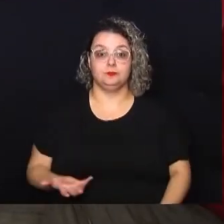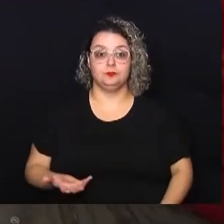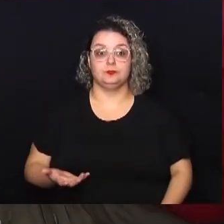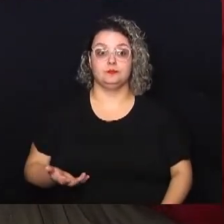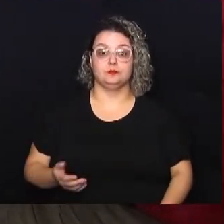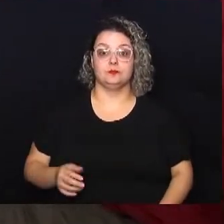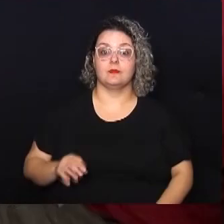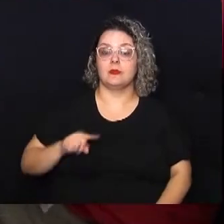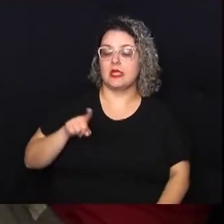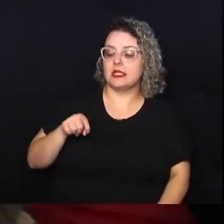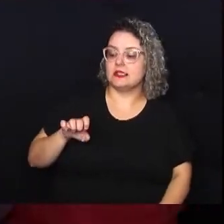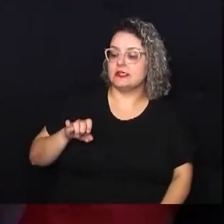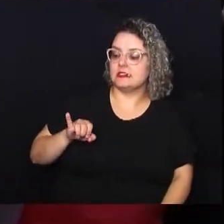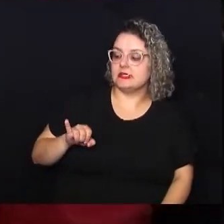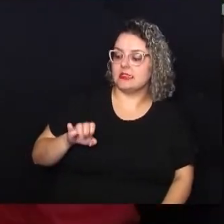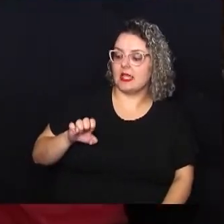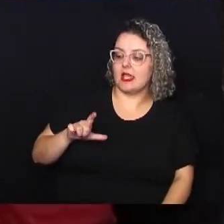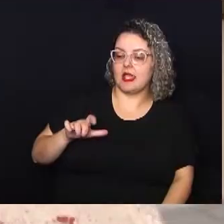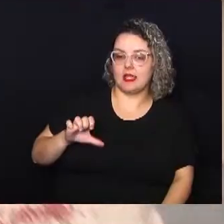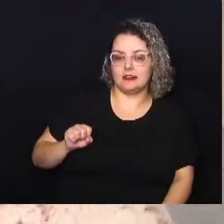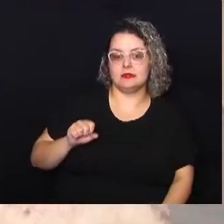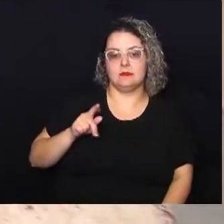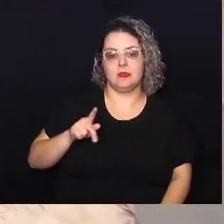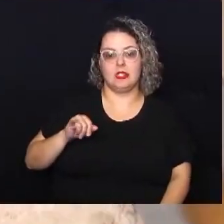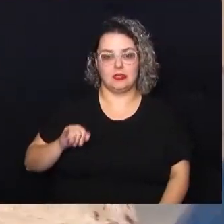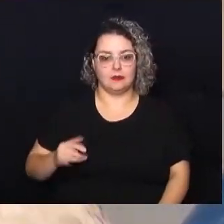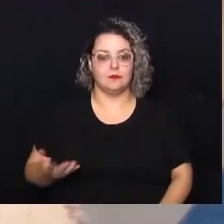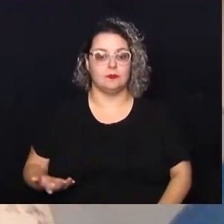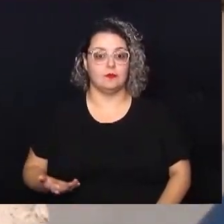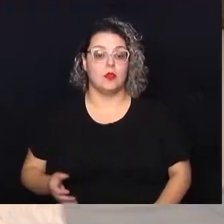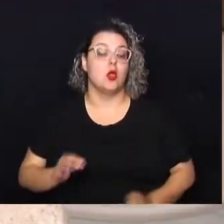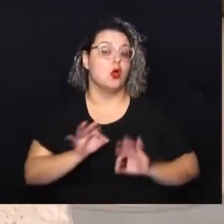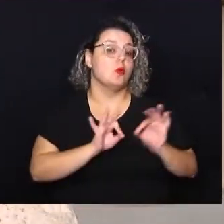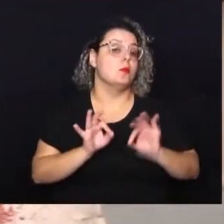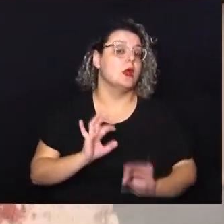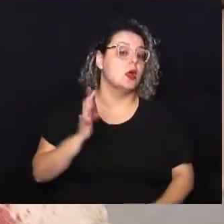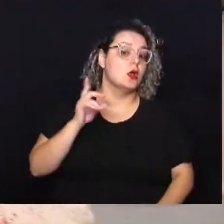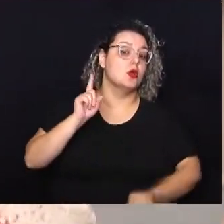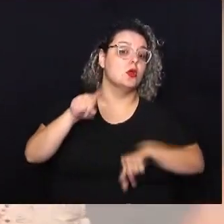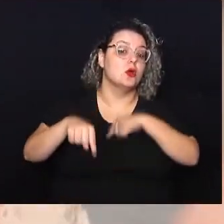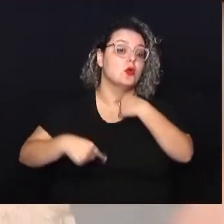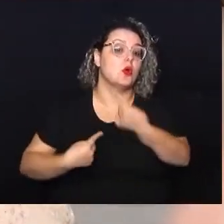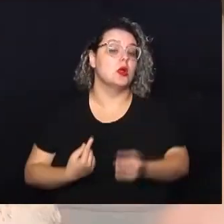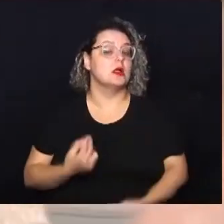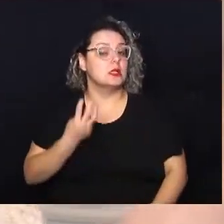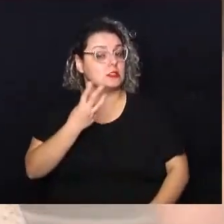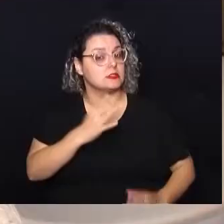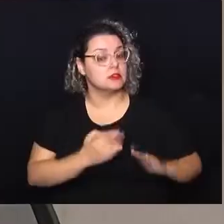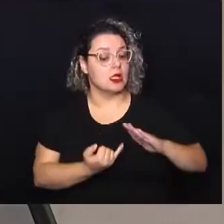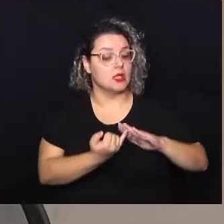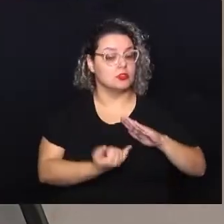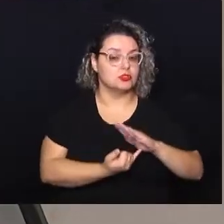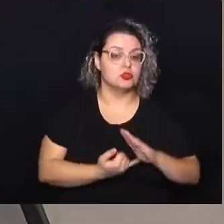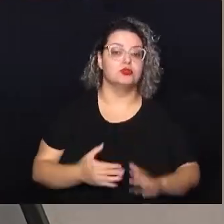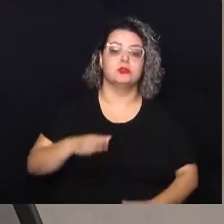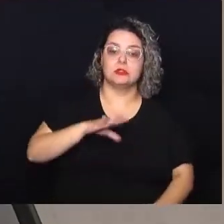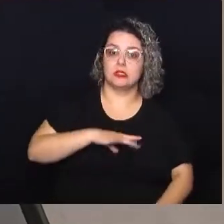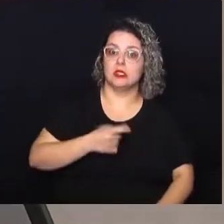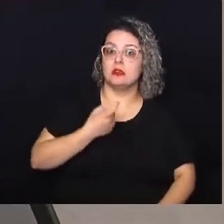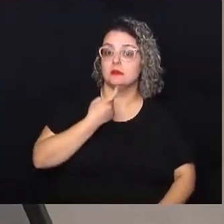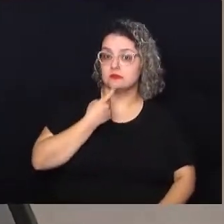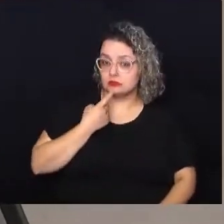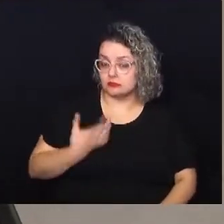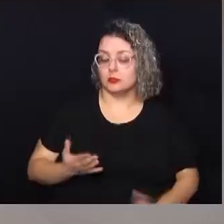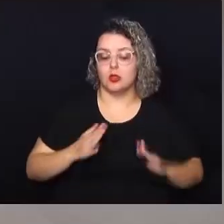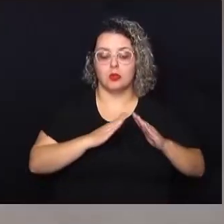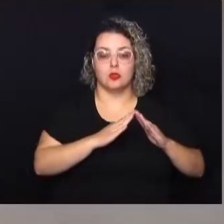chamadas ILPIs. O projeto também acontece em outras 3 instituições da cidade, no Lar da